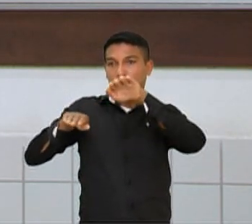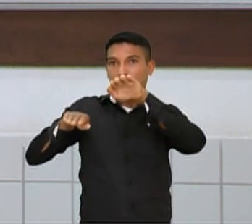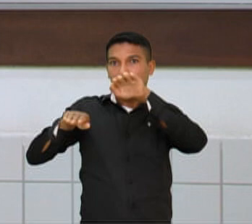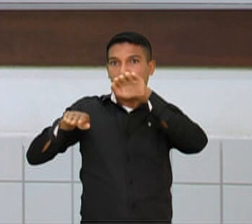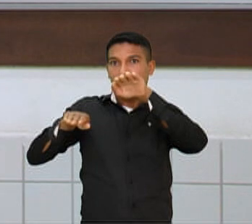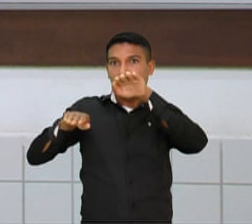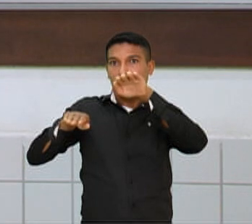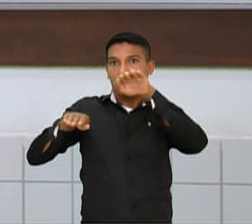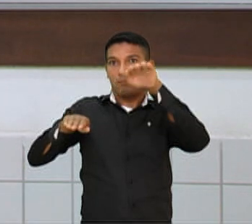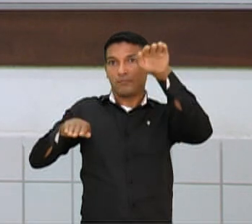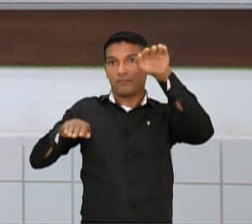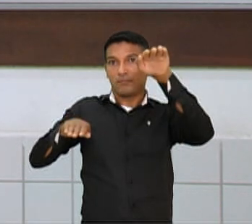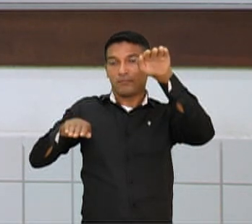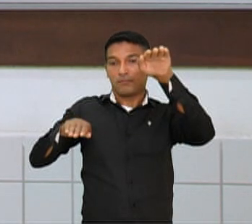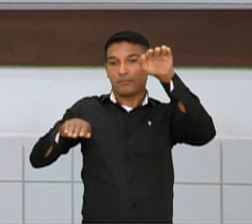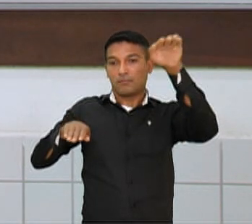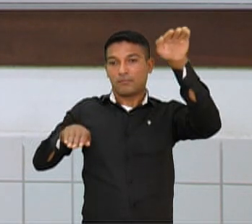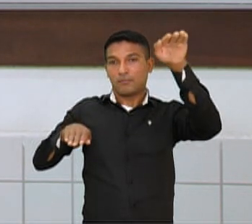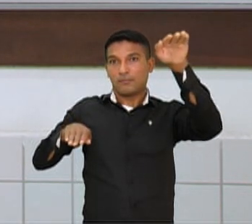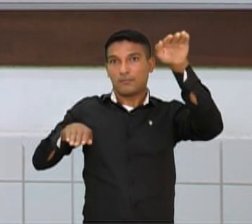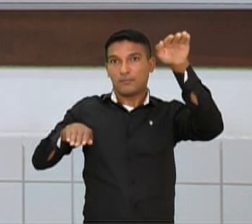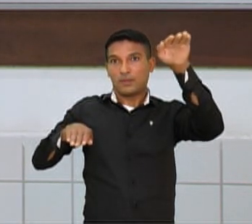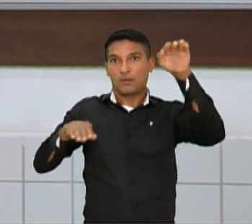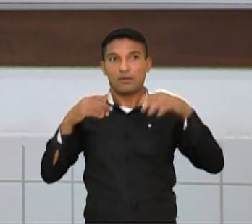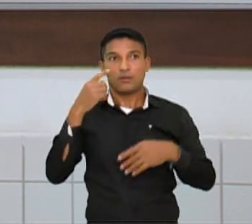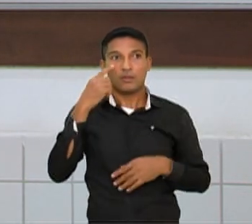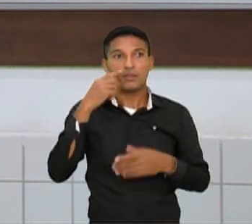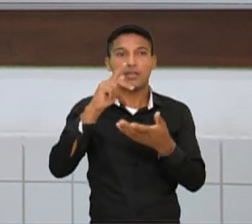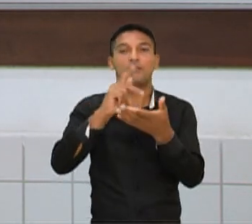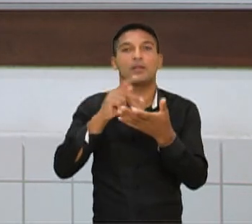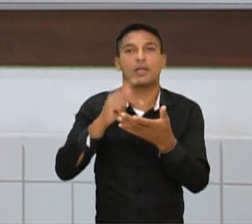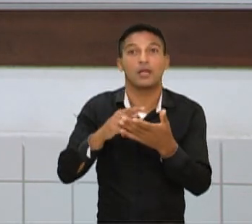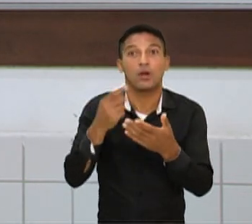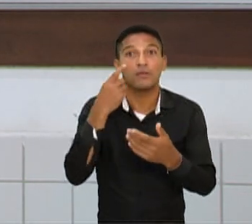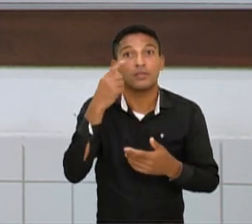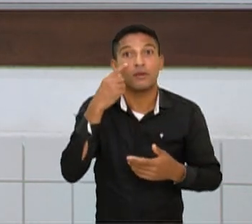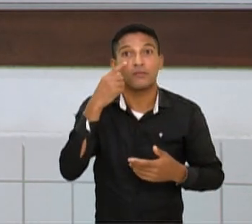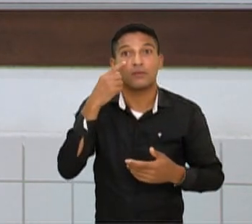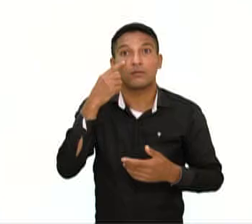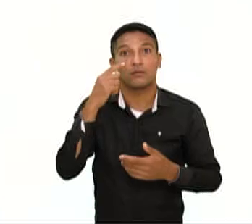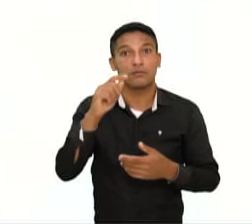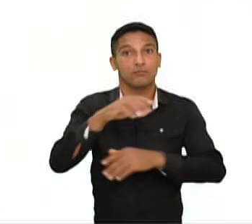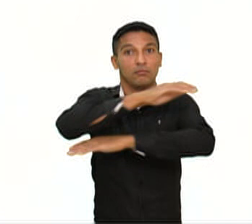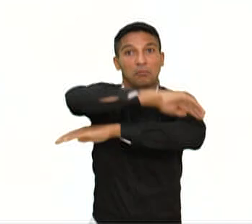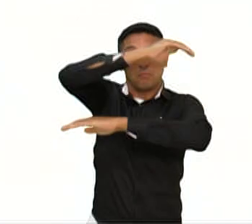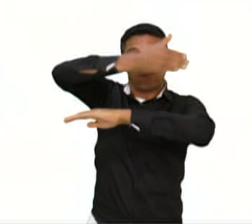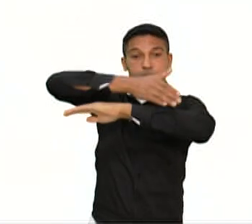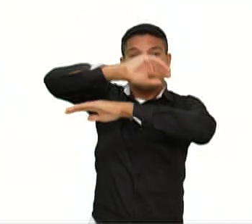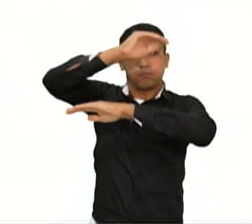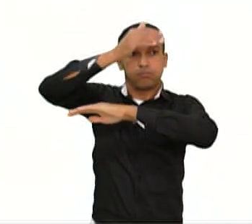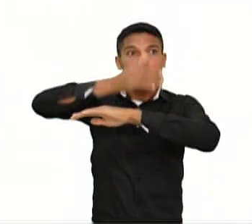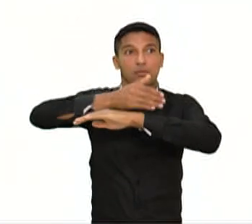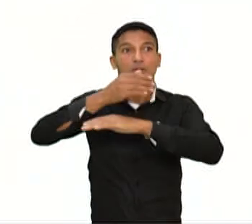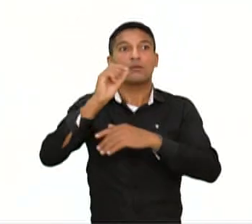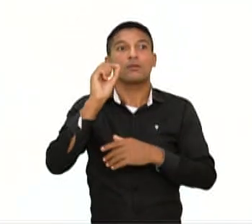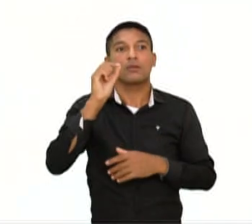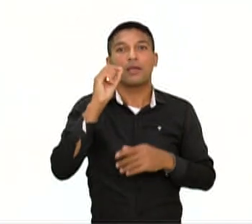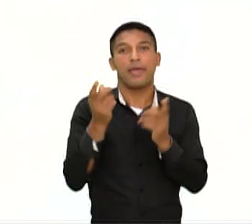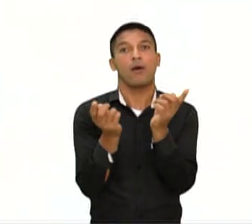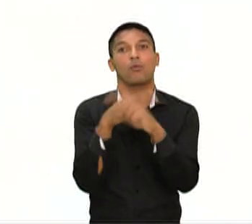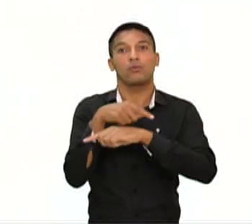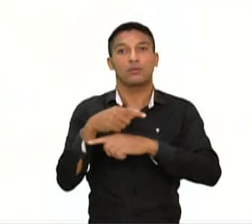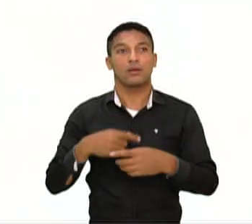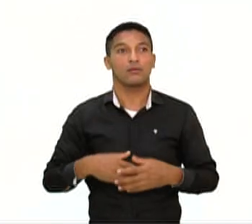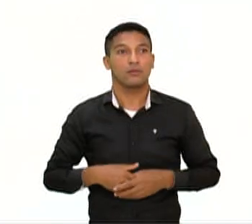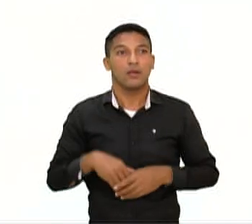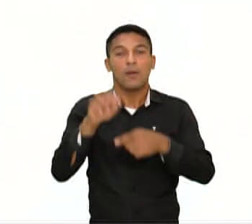Na verdade, o que acontece, e a gente pode ver através desse perfil, depois eu volto no mapinha, é que é exatamente ao contrário.